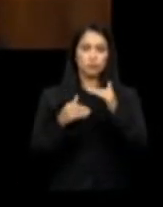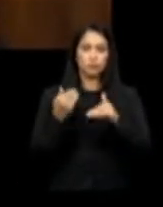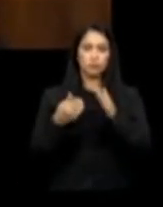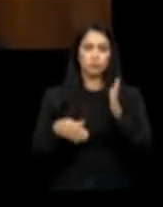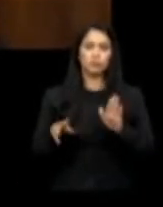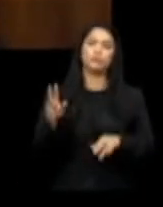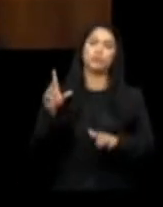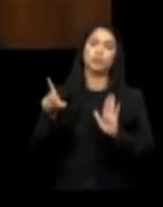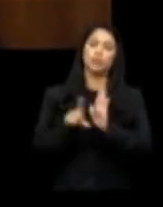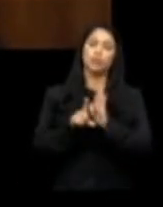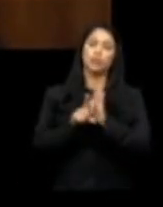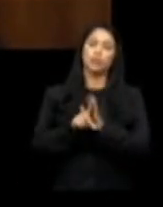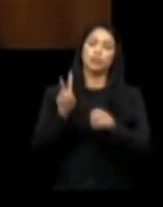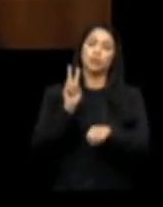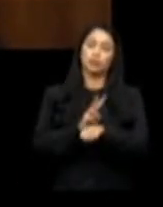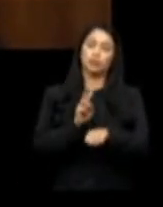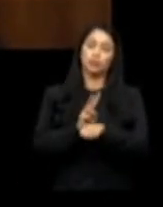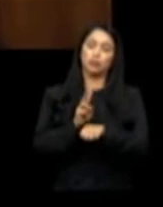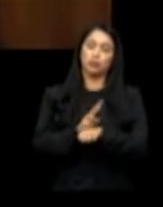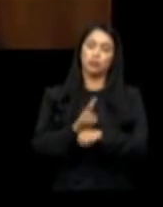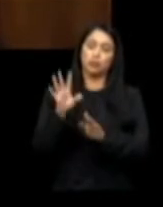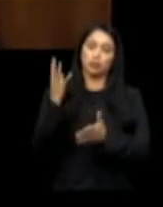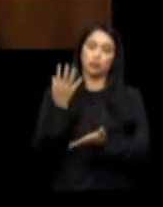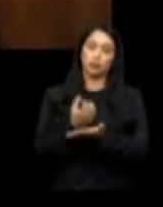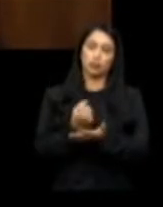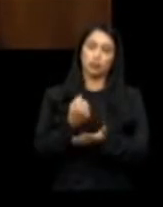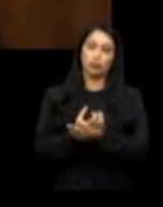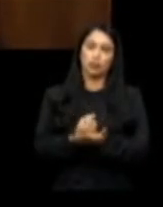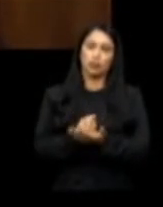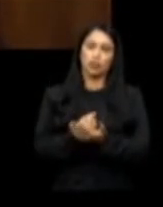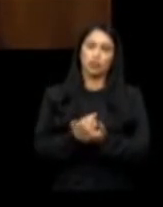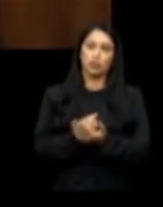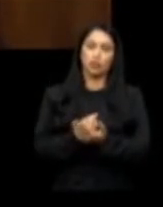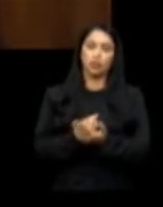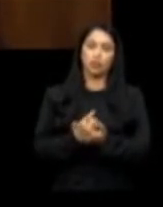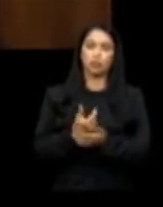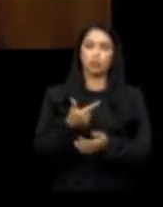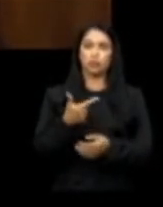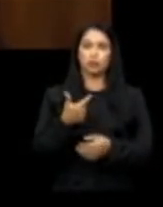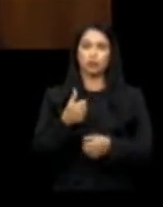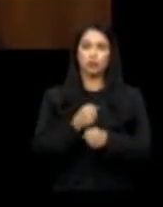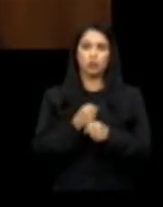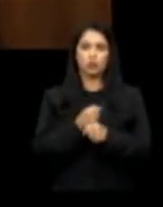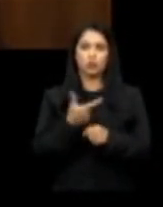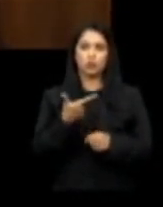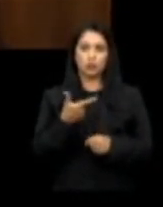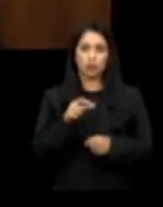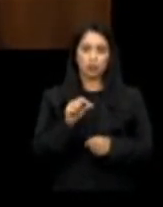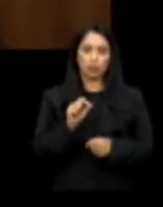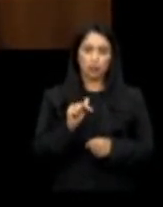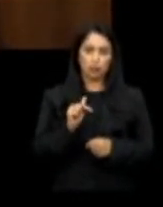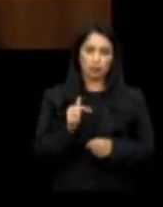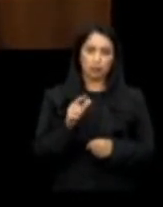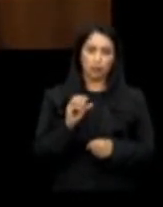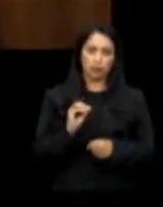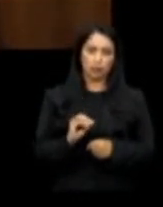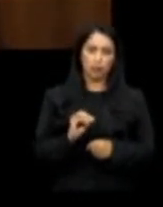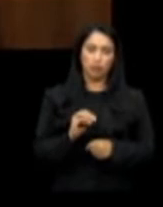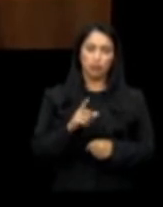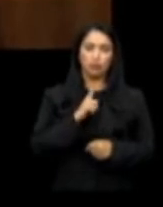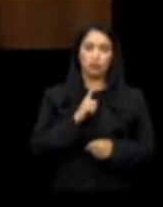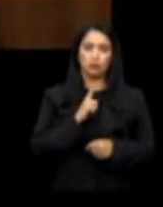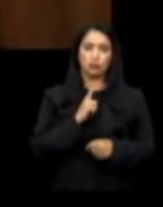leis de proteção de dados a partir da década de 70, bem como o espraiamento da proteção jurídica da privacidade em